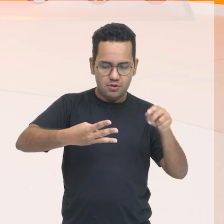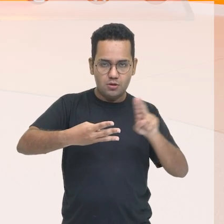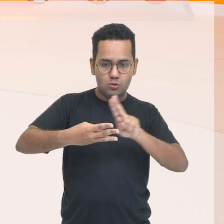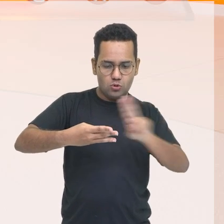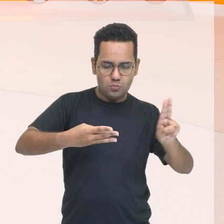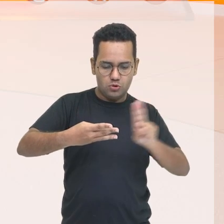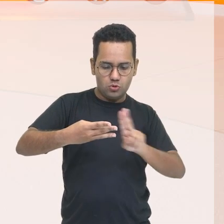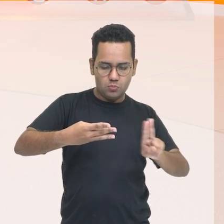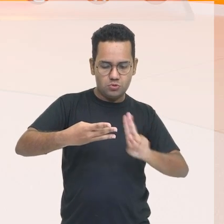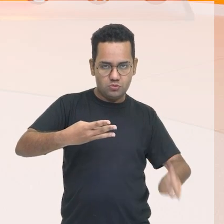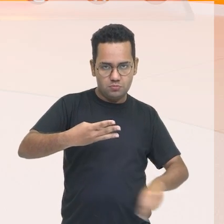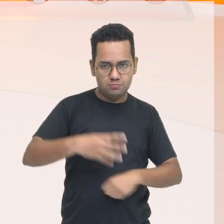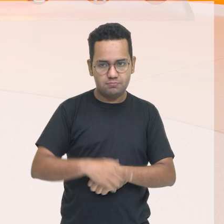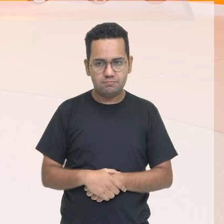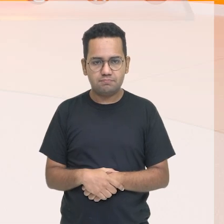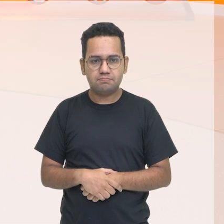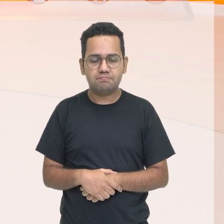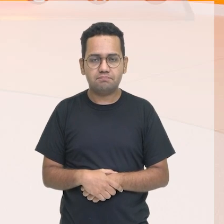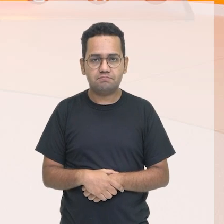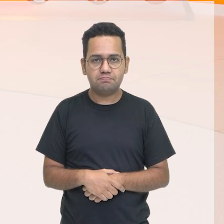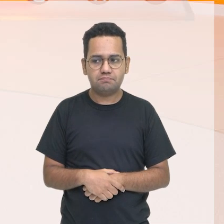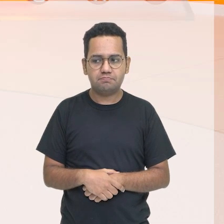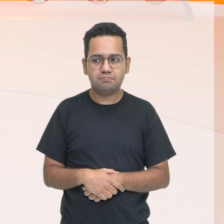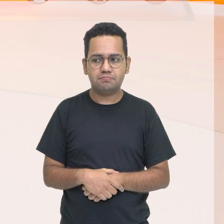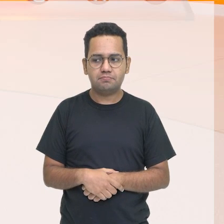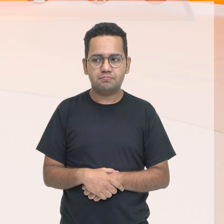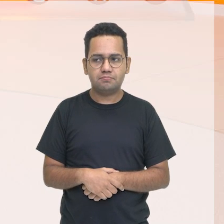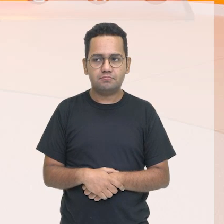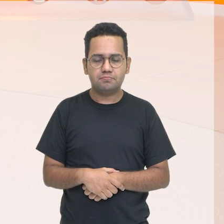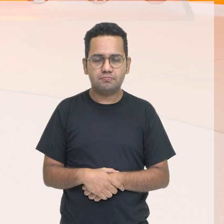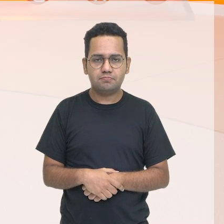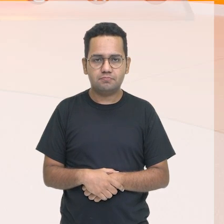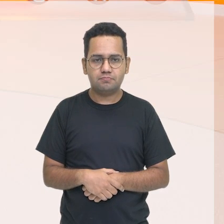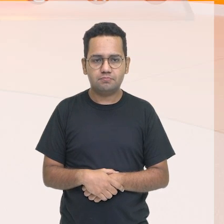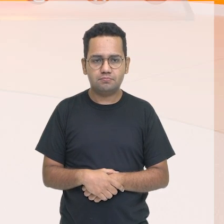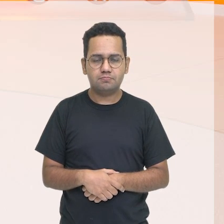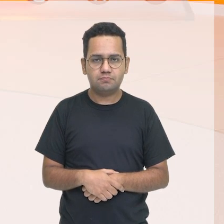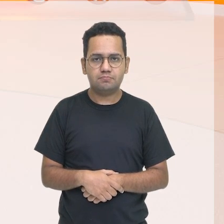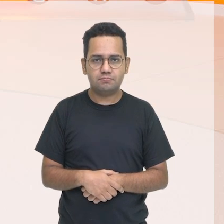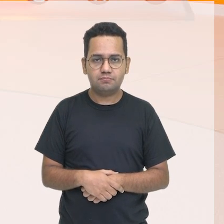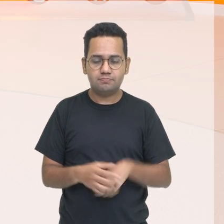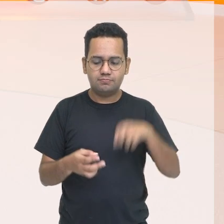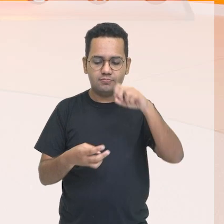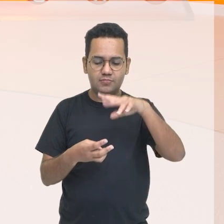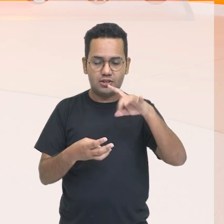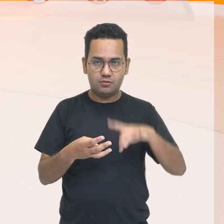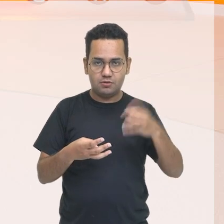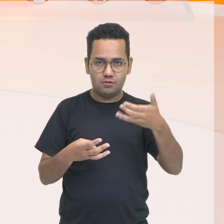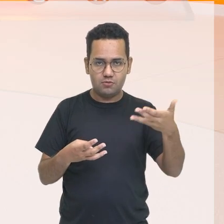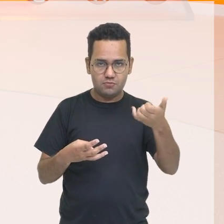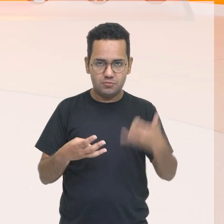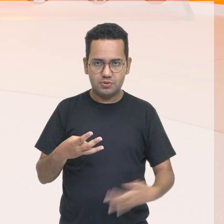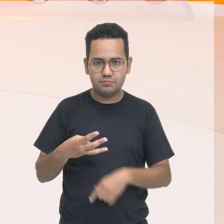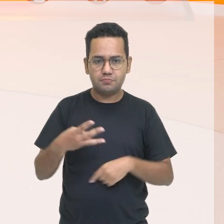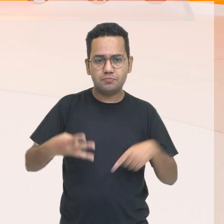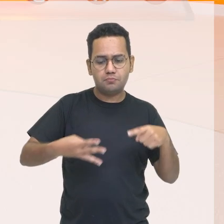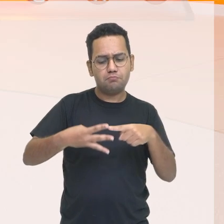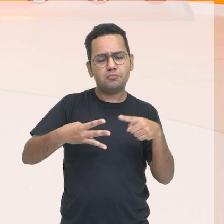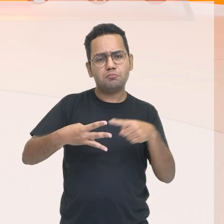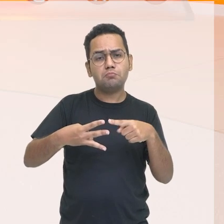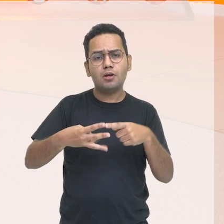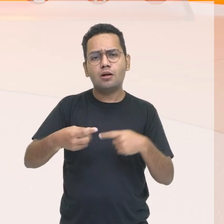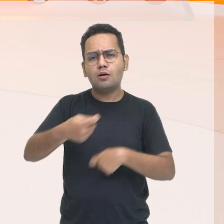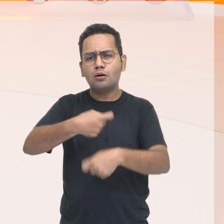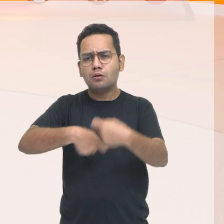político. Vamos, então, trazer a explicação de cada um desses poderes. Poder econômico, o que é o